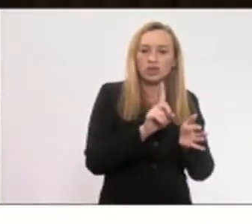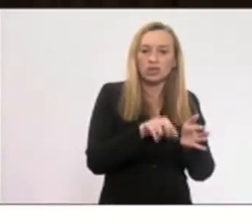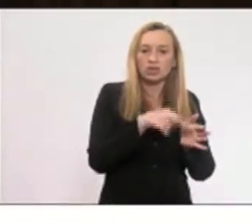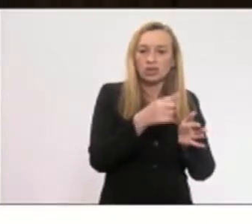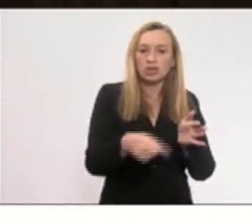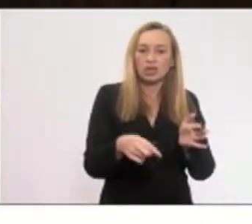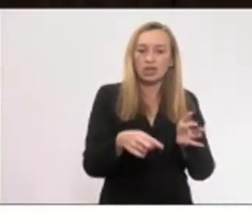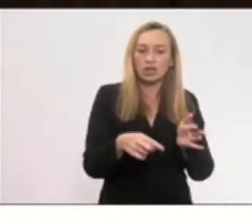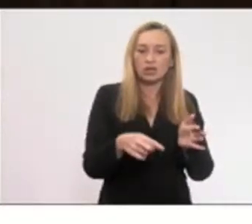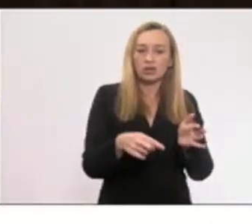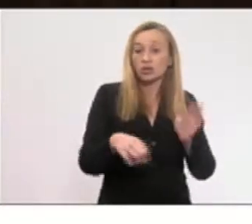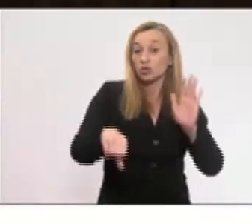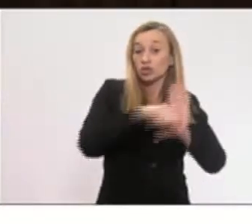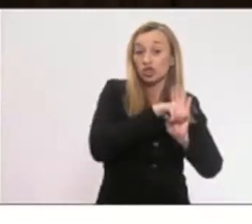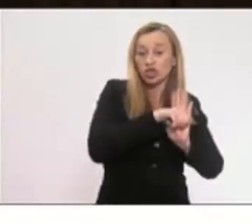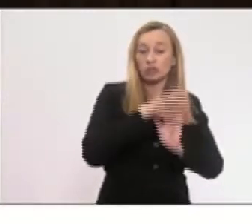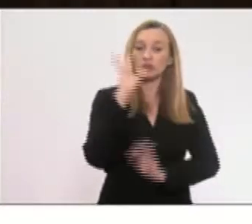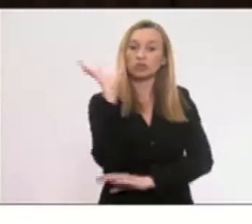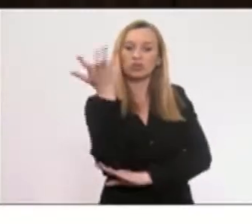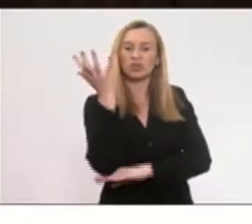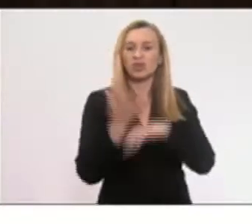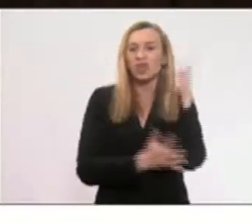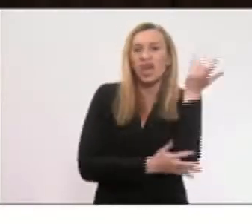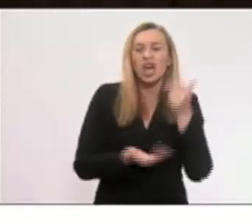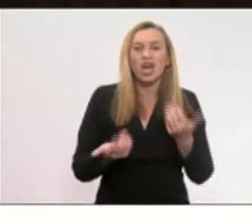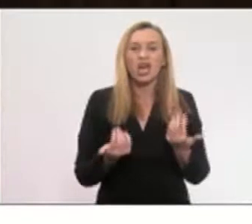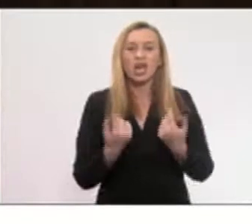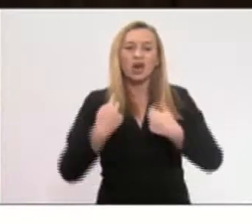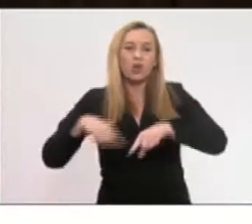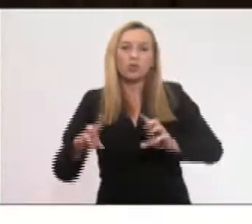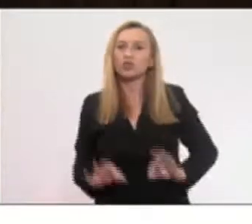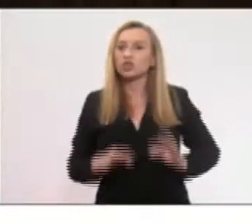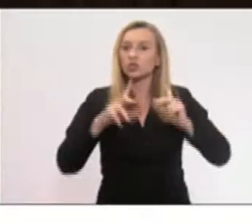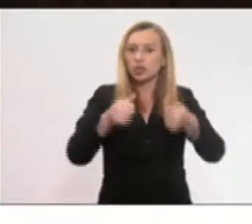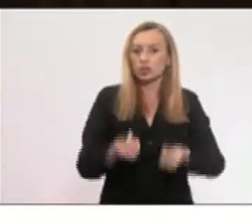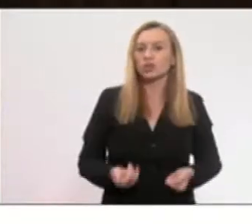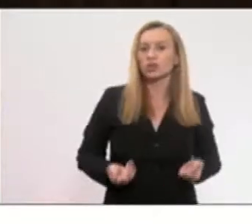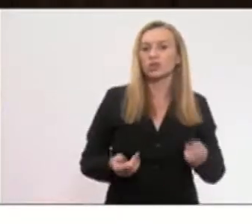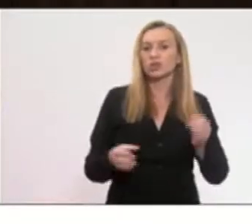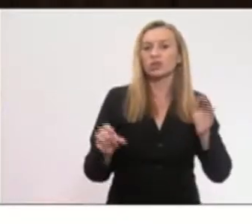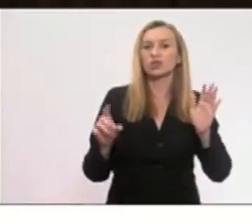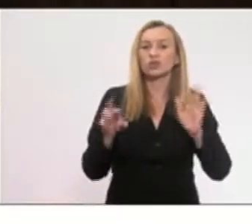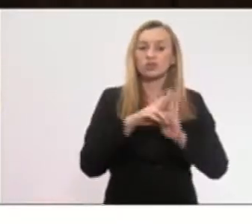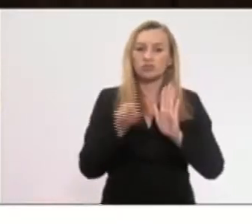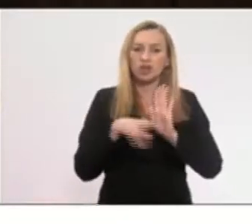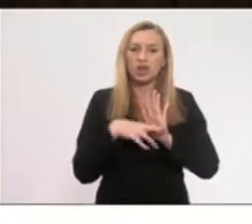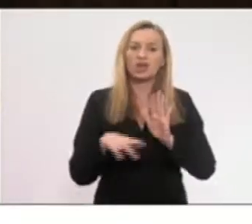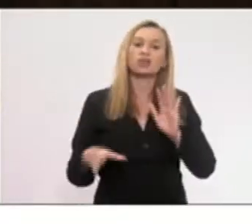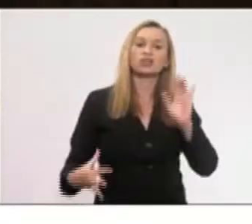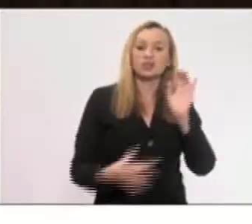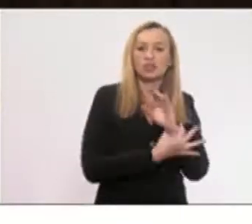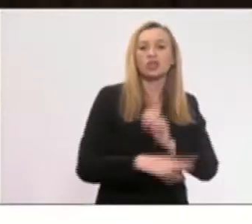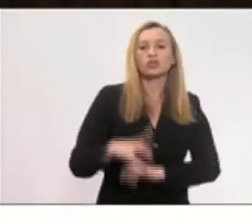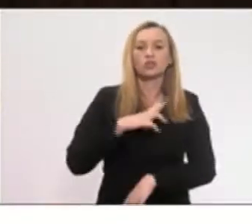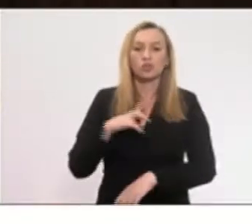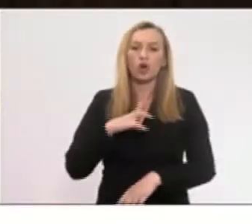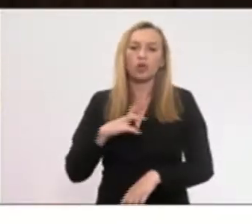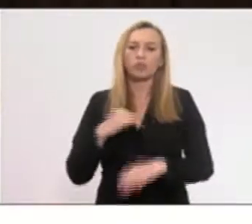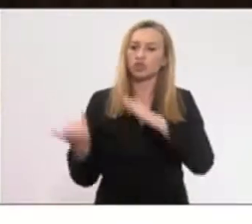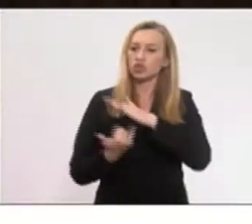isso contraria todos os protocolos de segurança do próprio Instituto